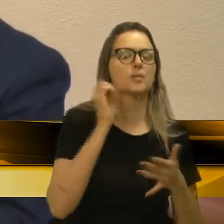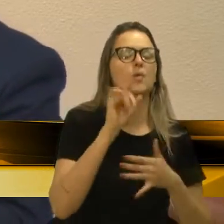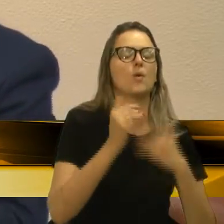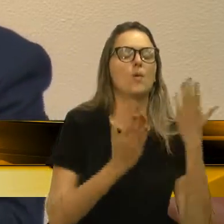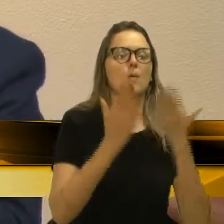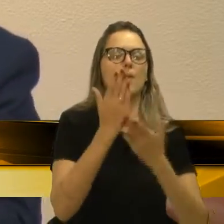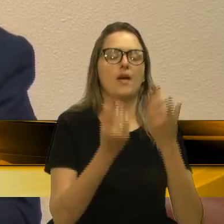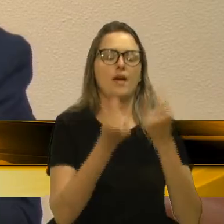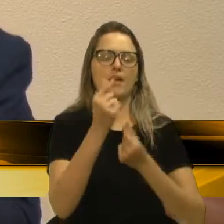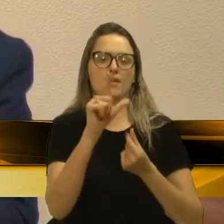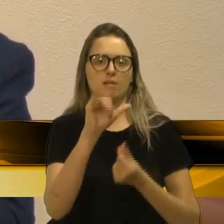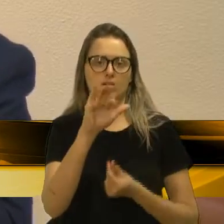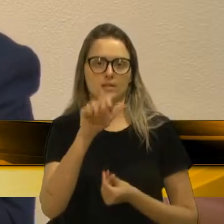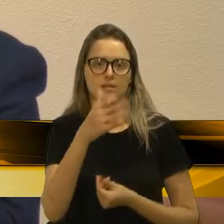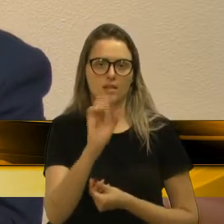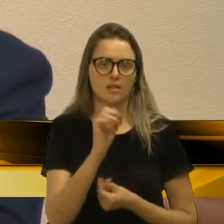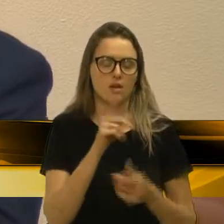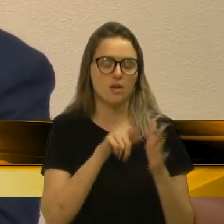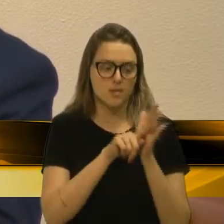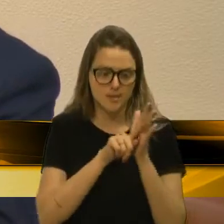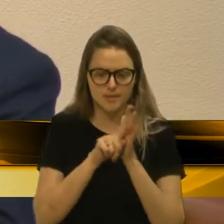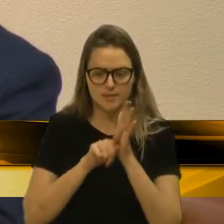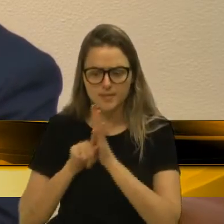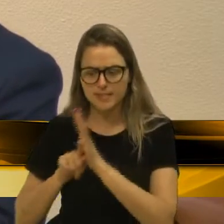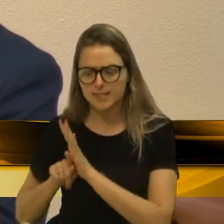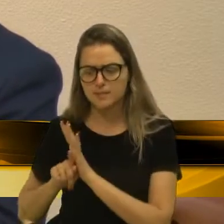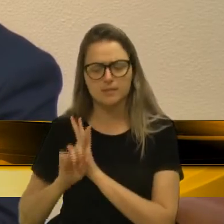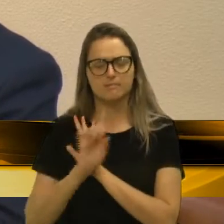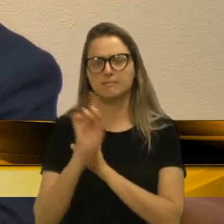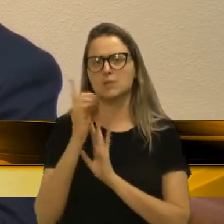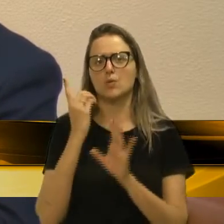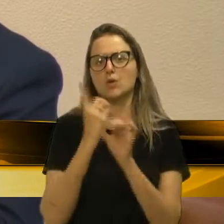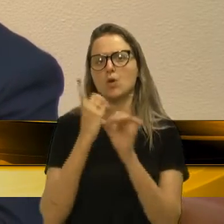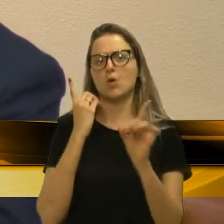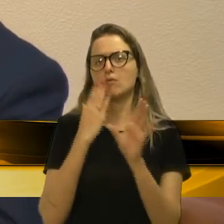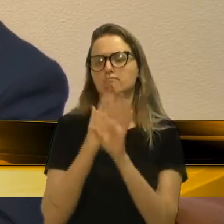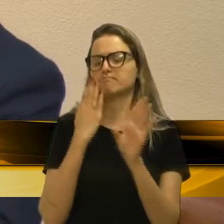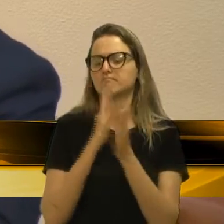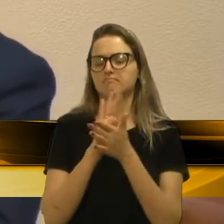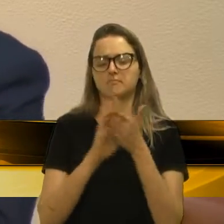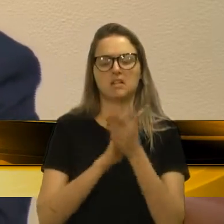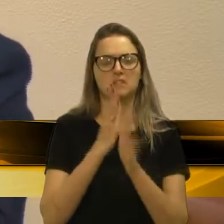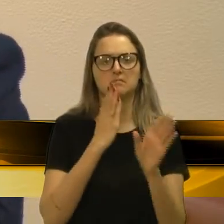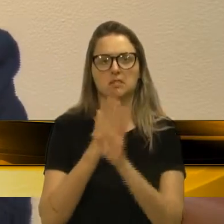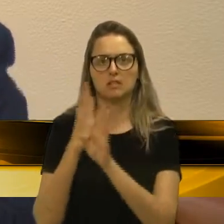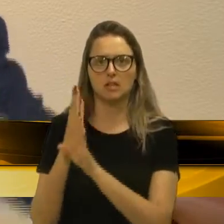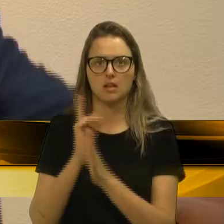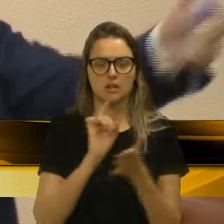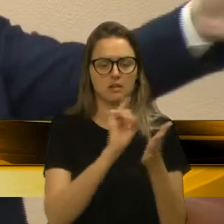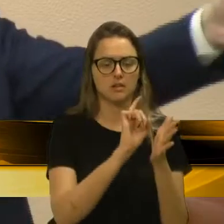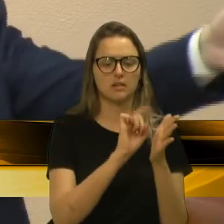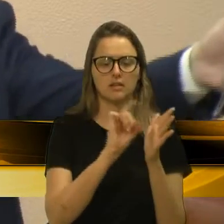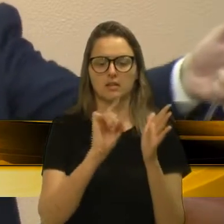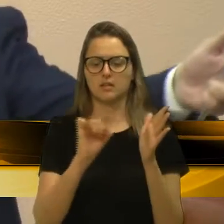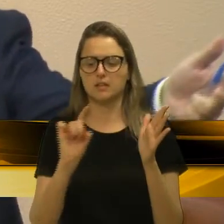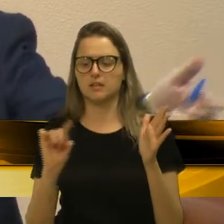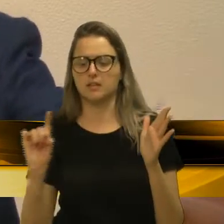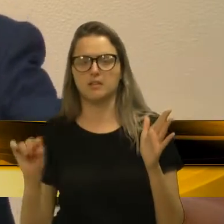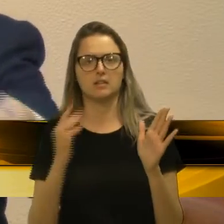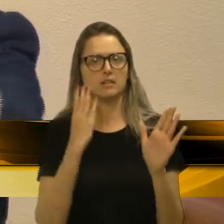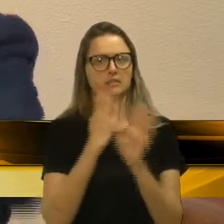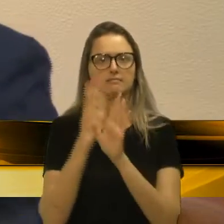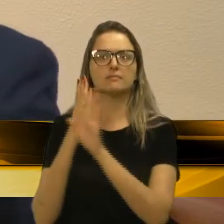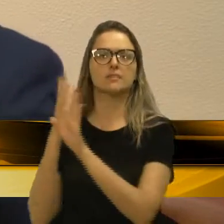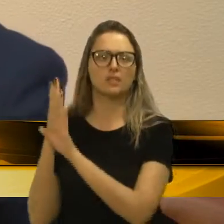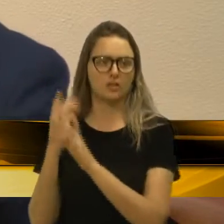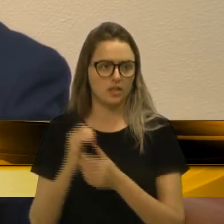a gente entrar no site e ficar fuçando em tudo e não achar. Tem que clicar 20 vezes, ou tem que protocolar aqui na Câmara de